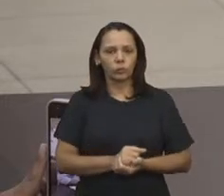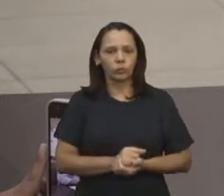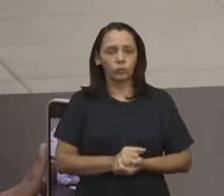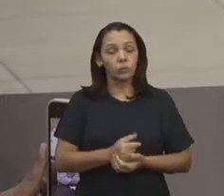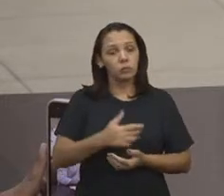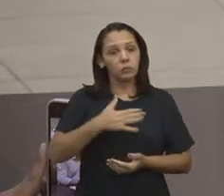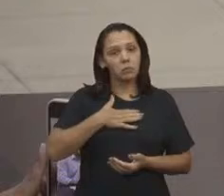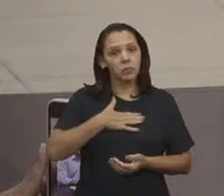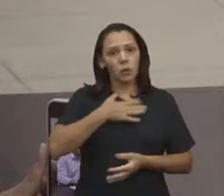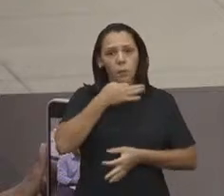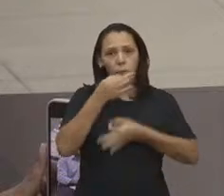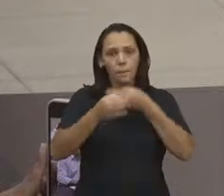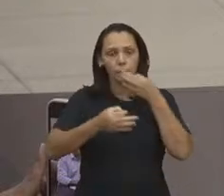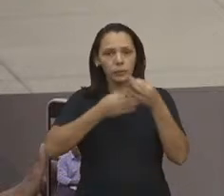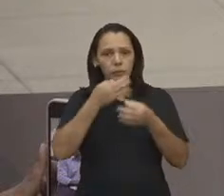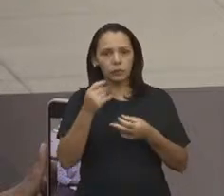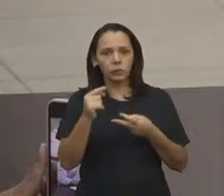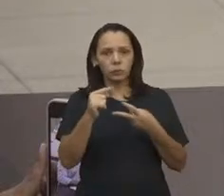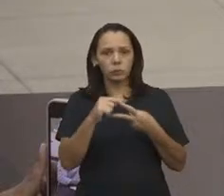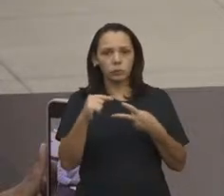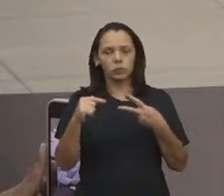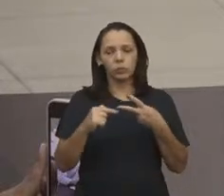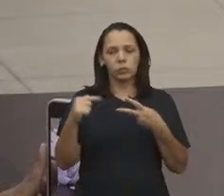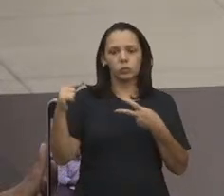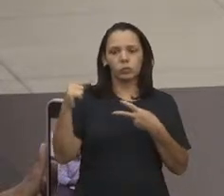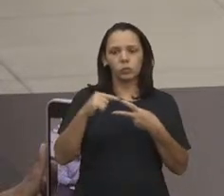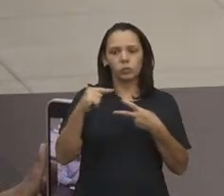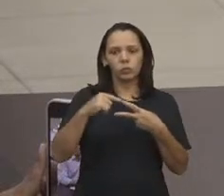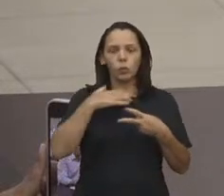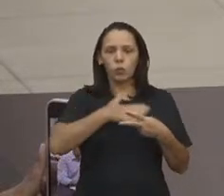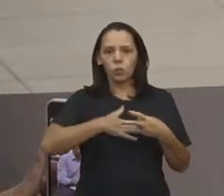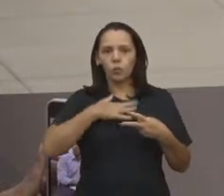ponto de vista, sobre 2 vertentes. Primeiro, gostei muito